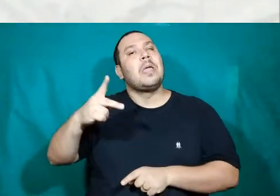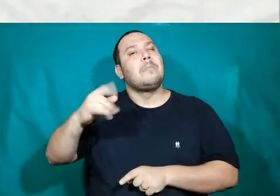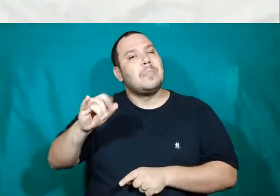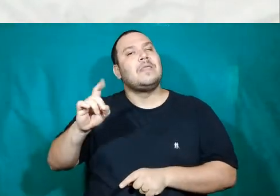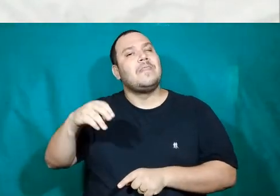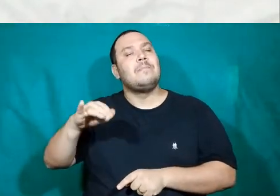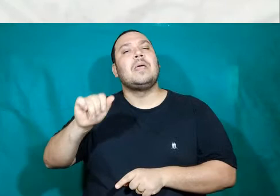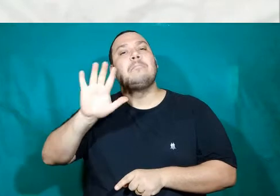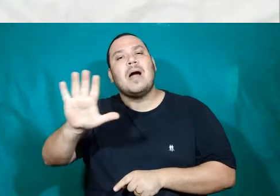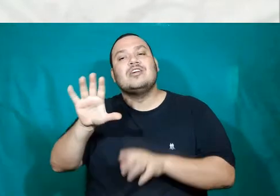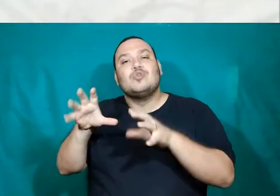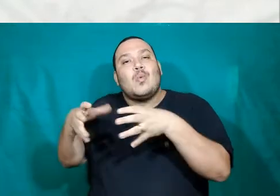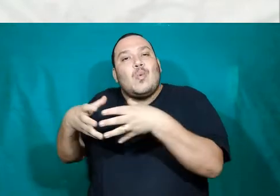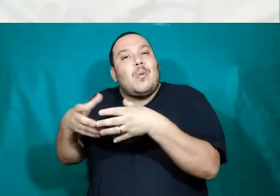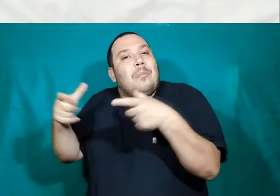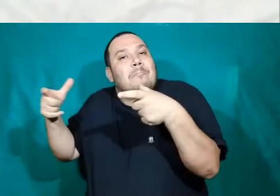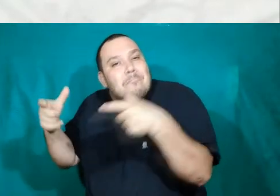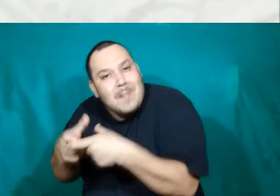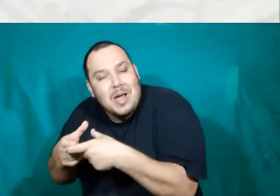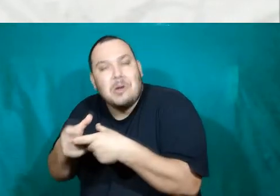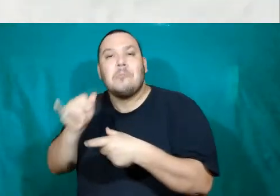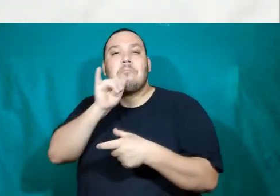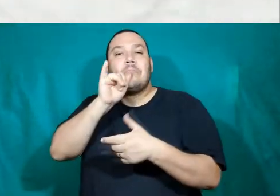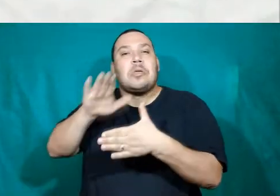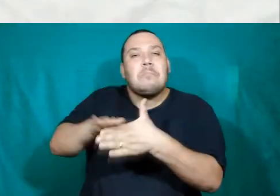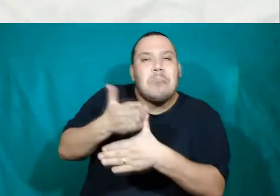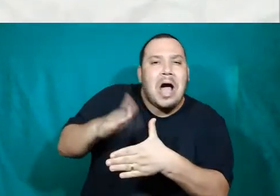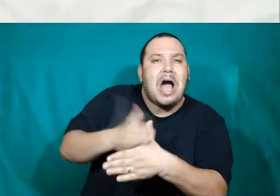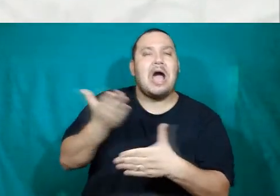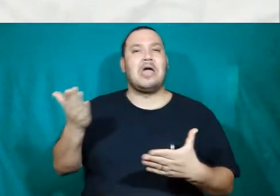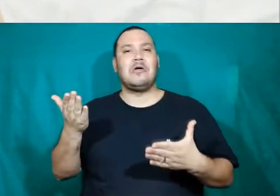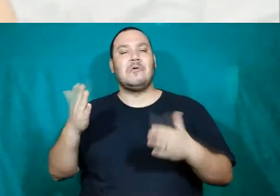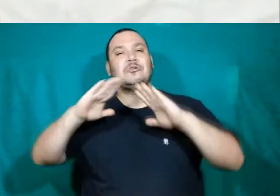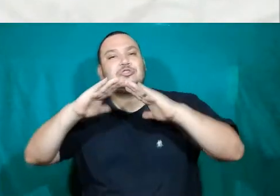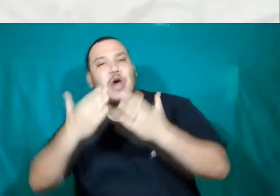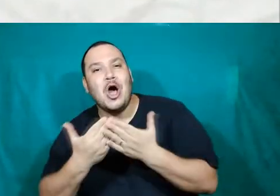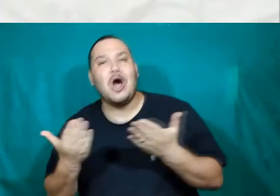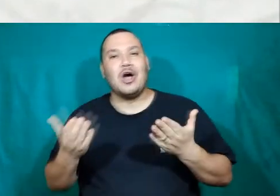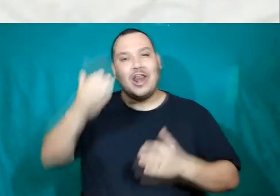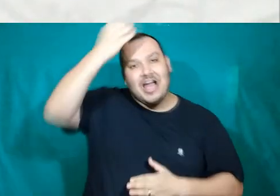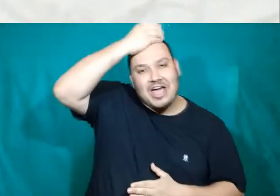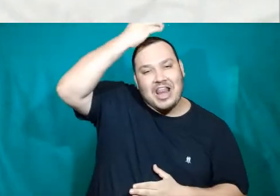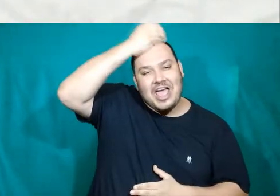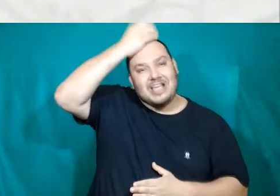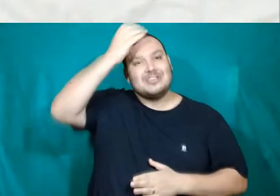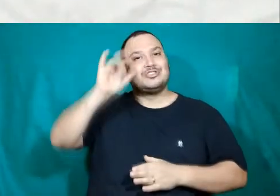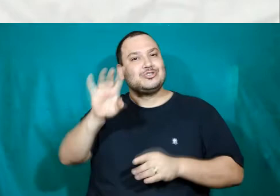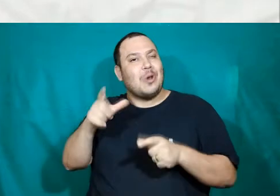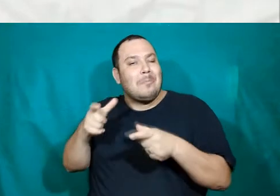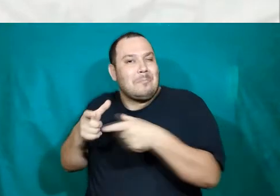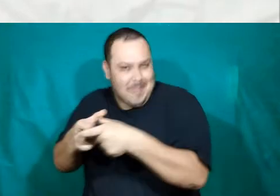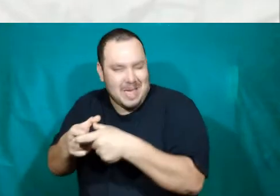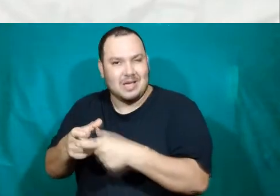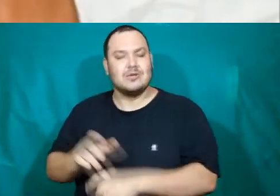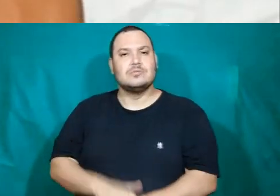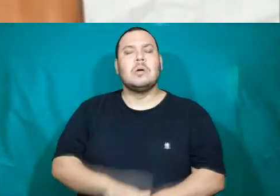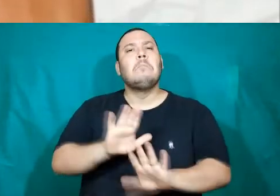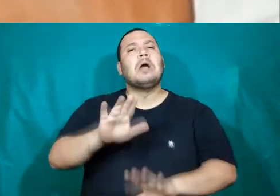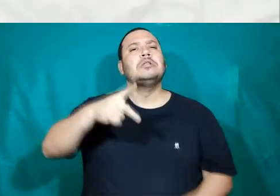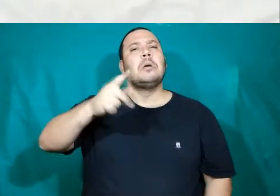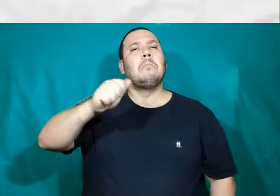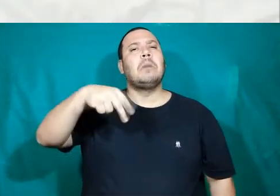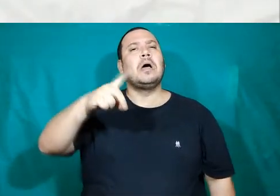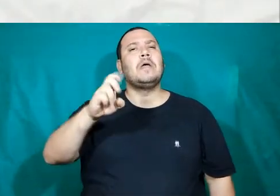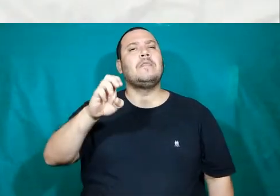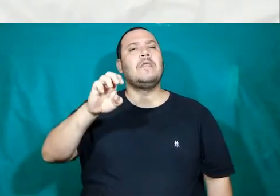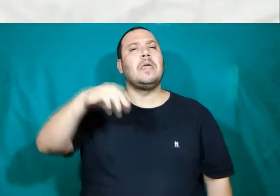como bairros, creches e escolas. Ah, agora sim. E a pandemia? Bom, a pandemia, em uma escala de